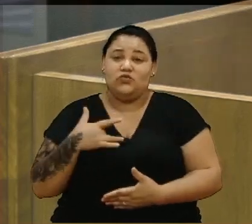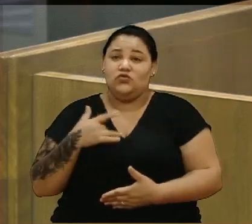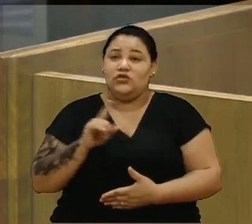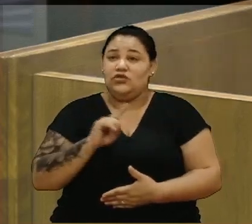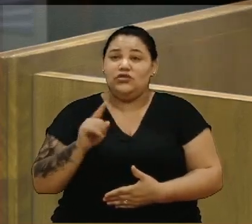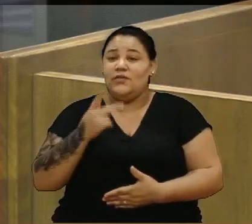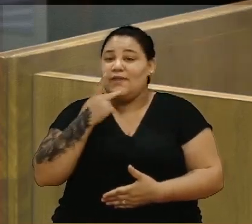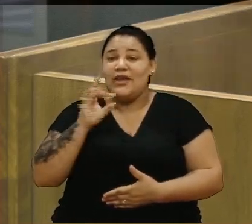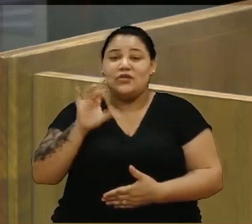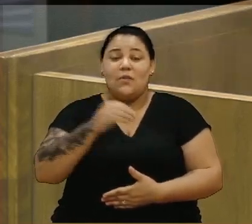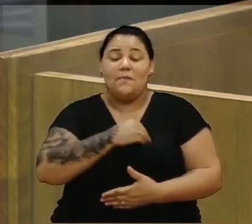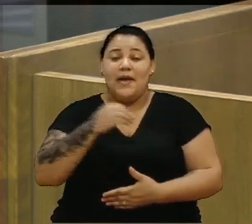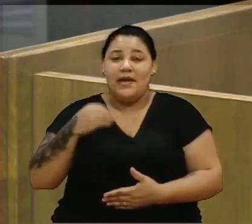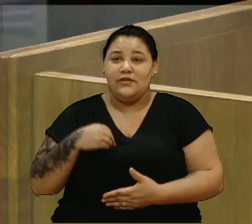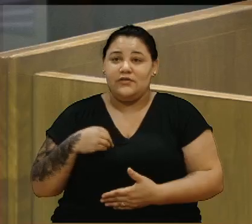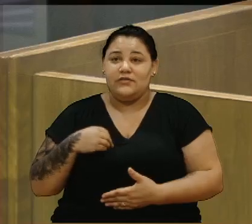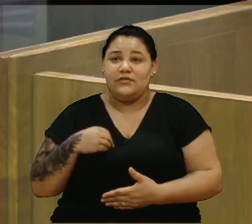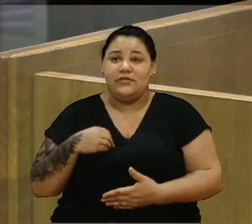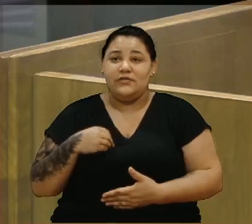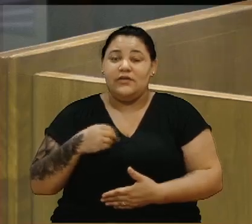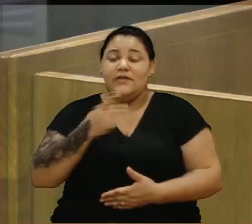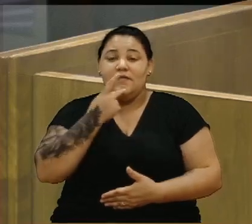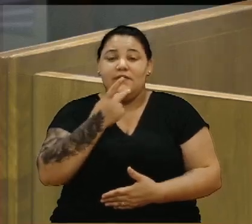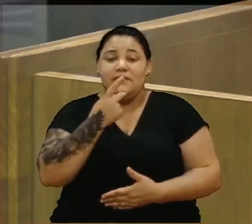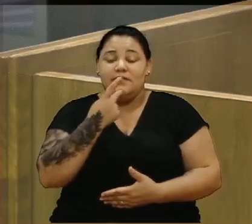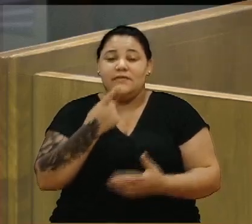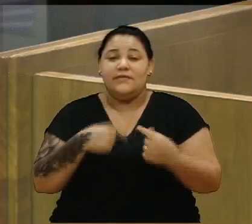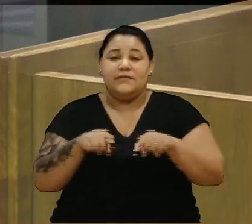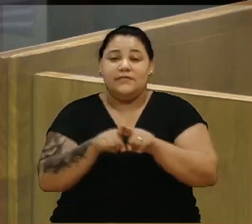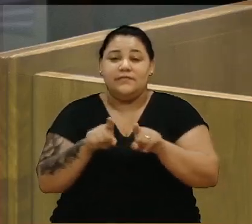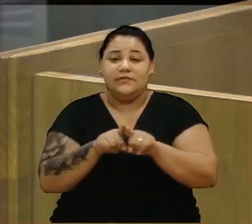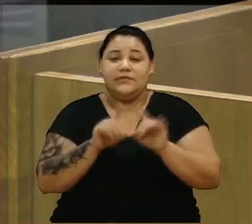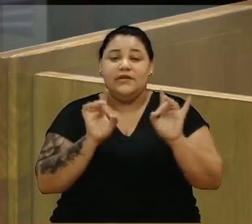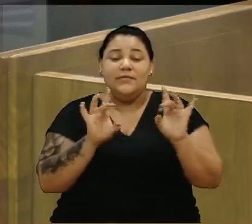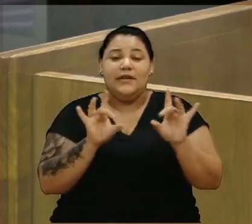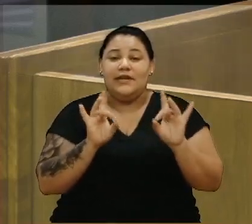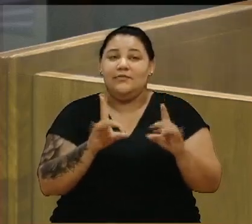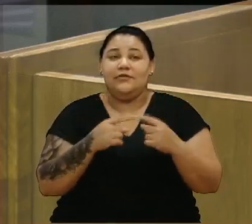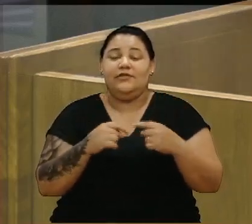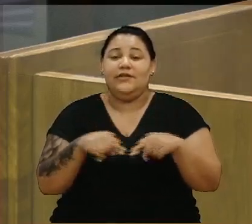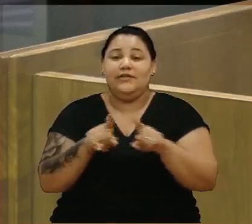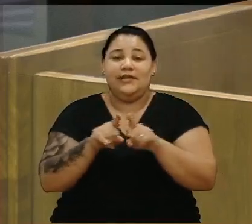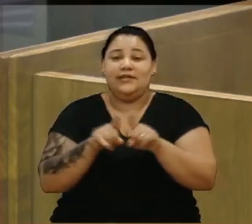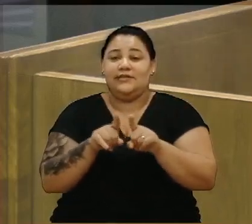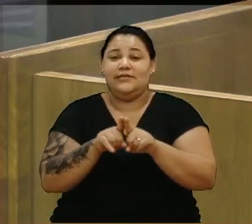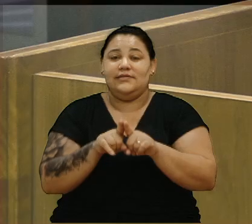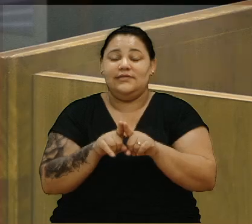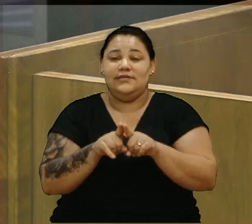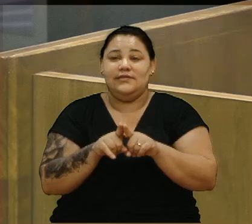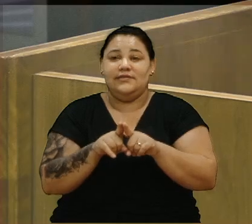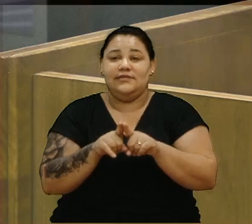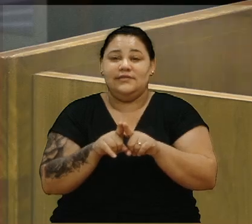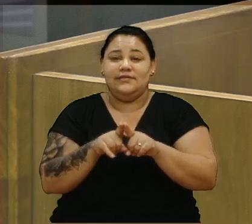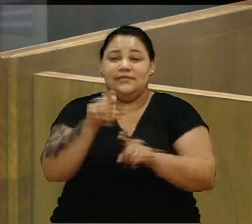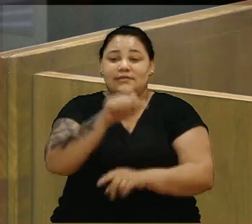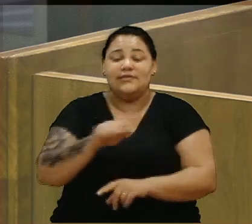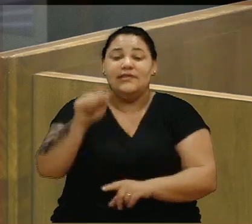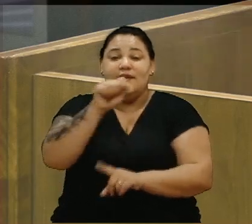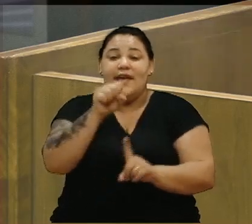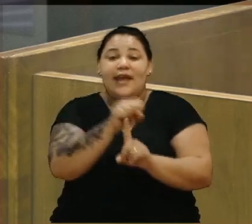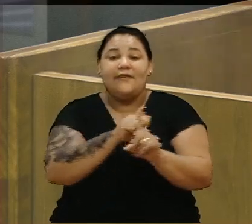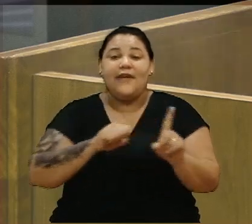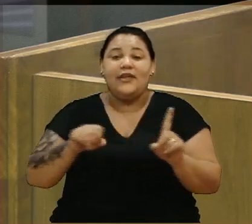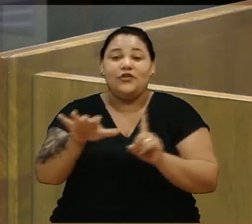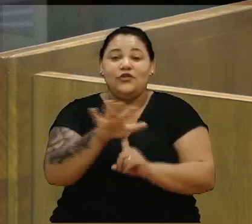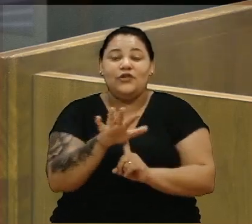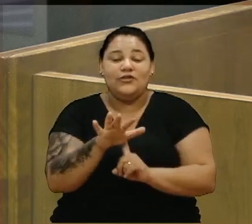apenas do médico. A gente fala do médico, dos especialistas, de psicólogo, de nutricionista, de assistente social, de